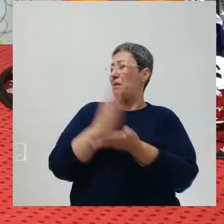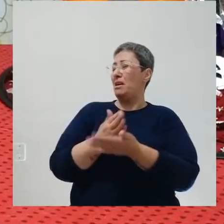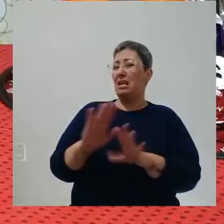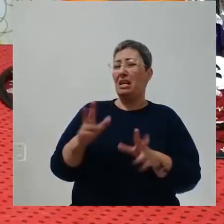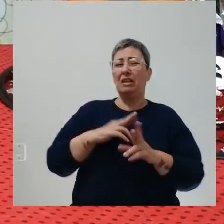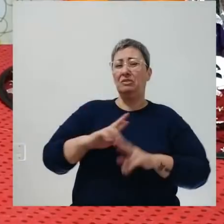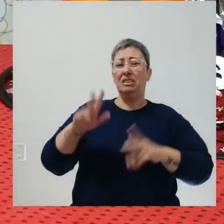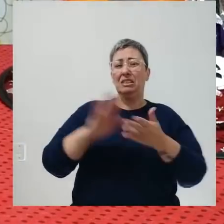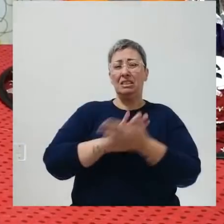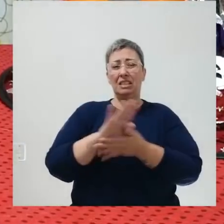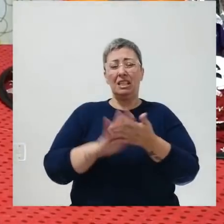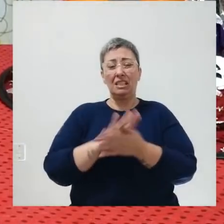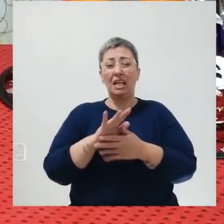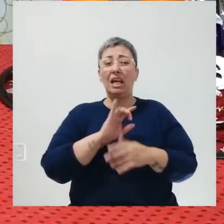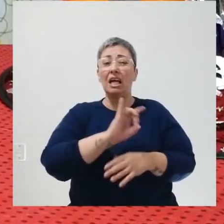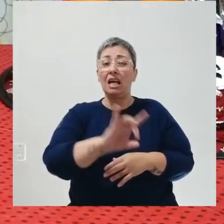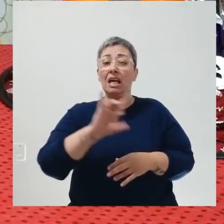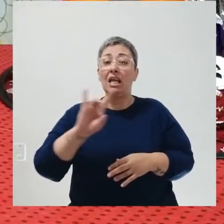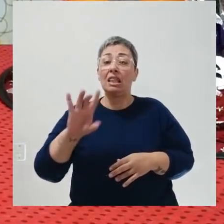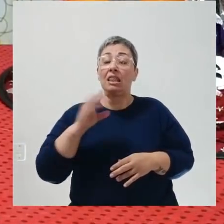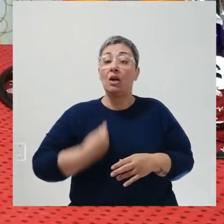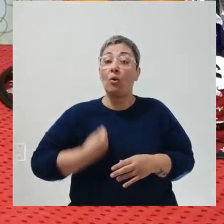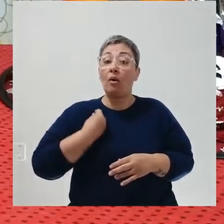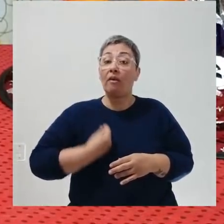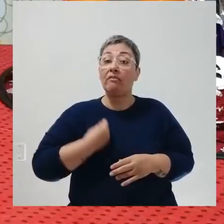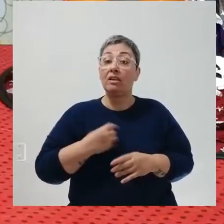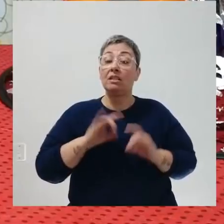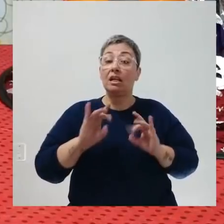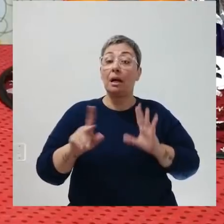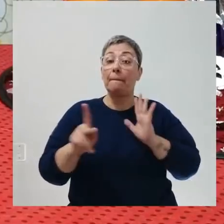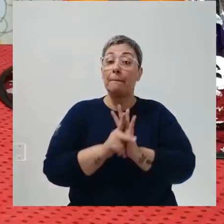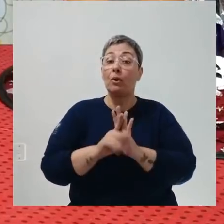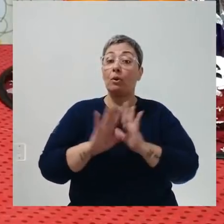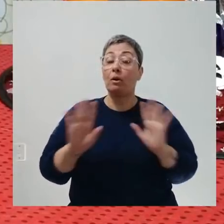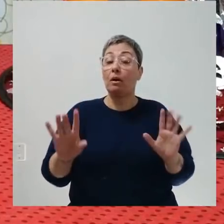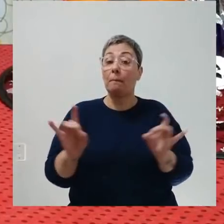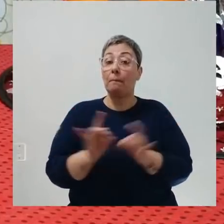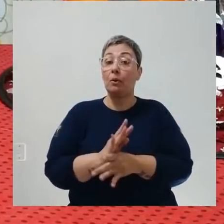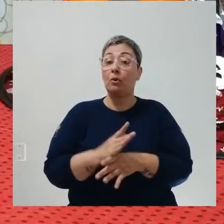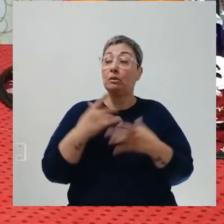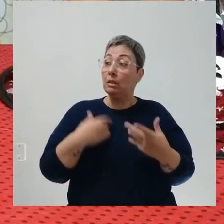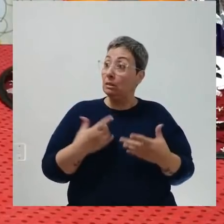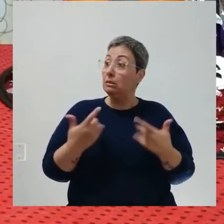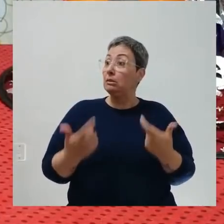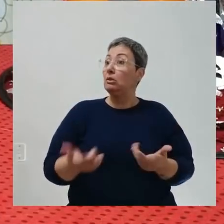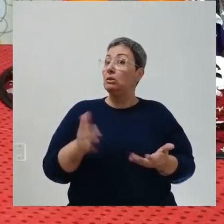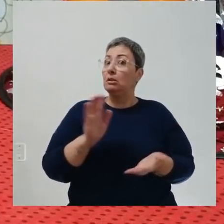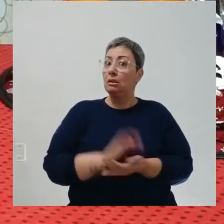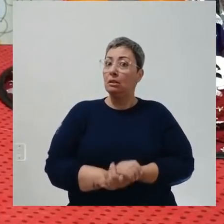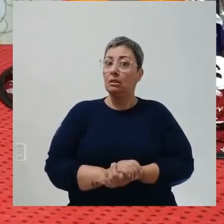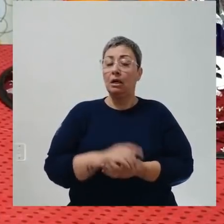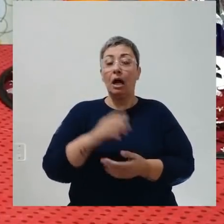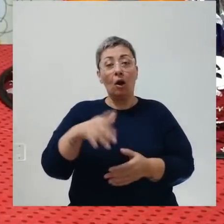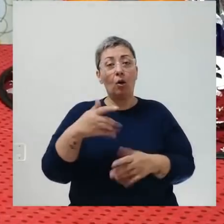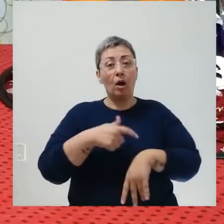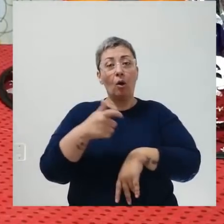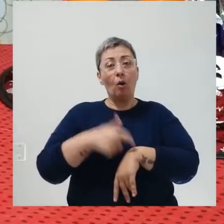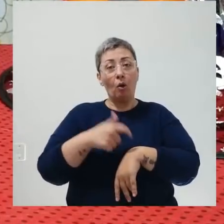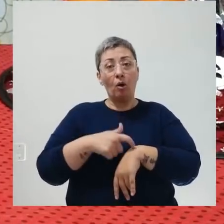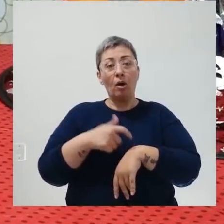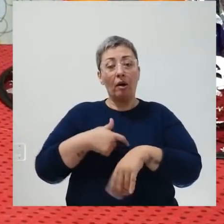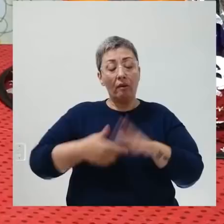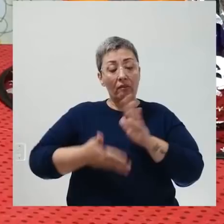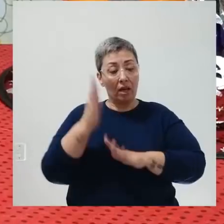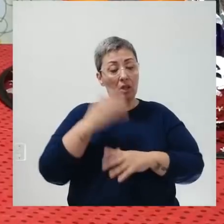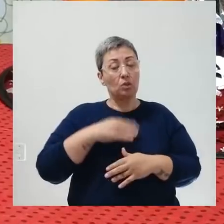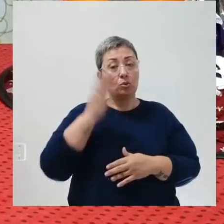de diferente. Cada um tem a vida que deve ter e pronto. Mas que coisa! E agora já está na hora de você